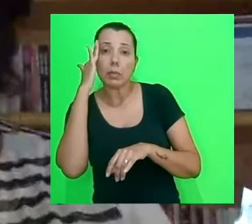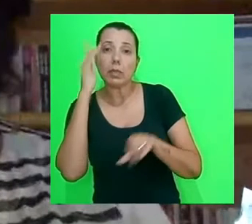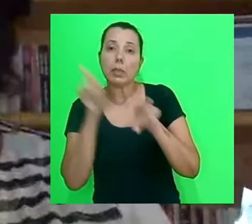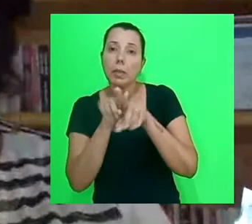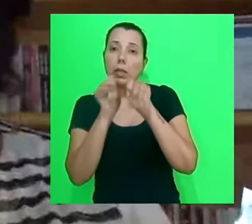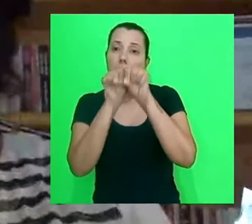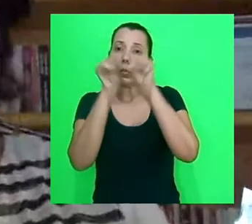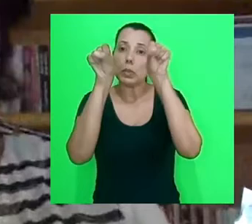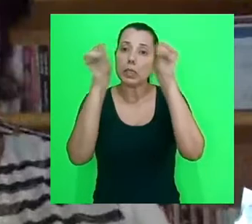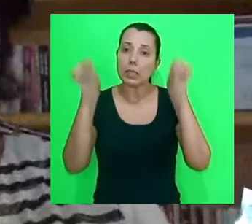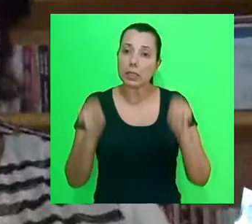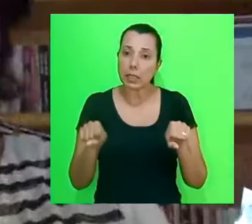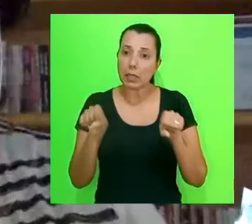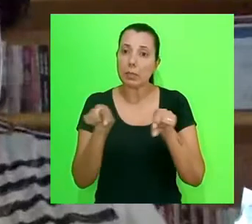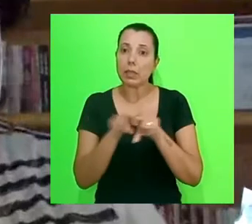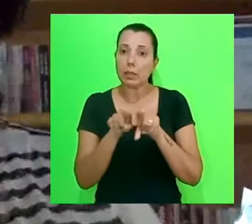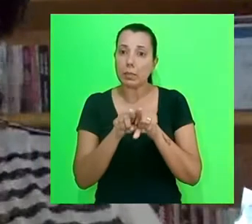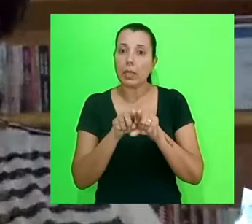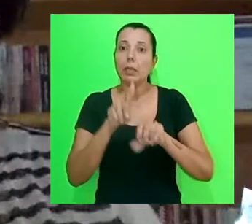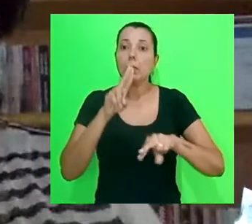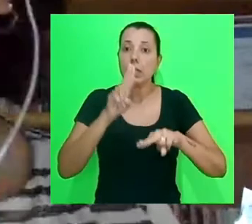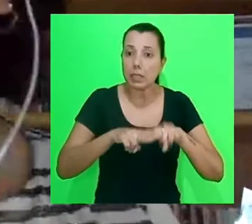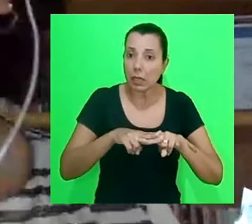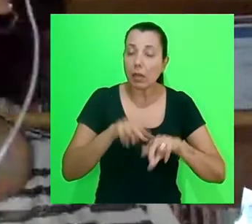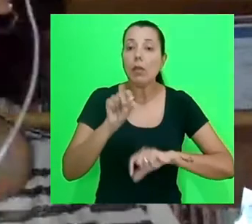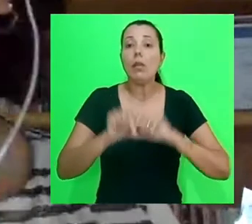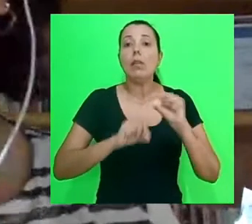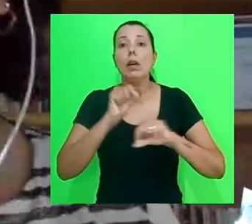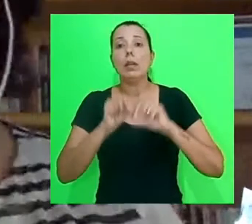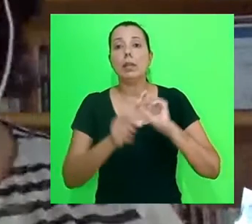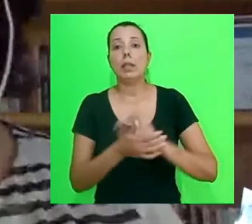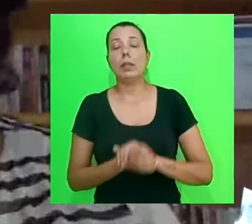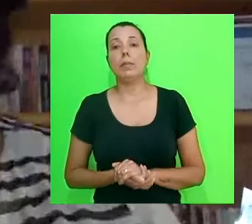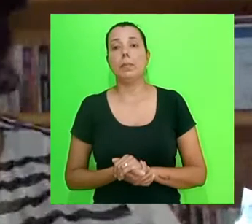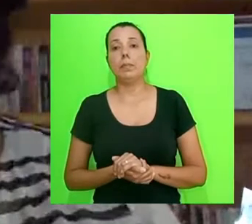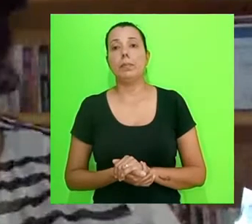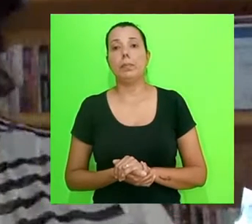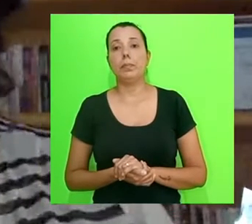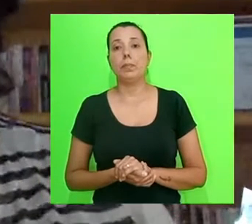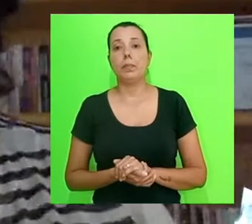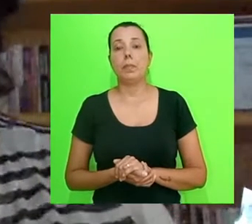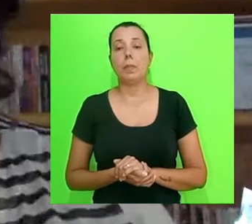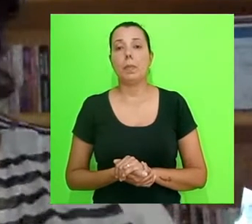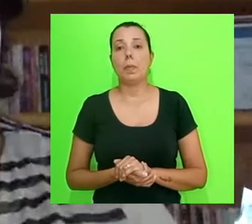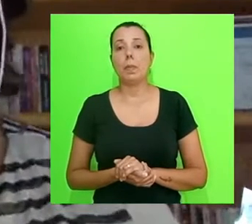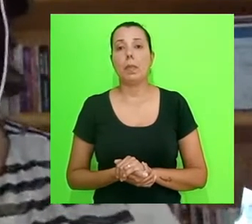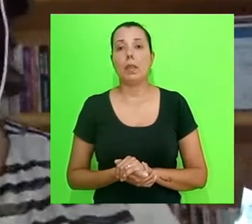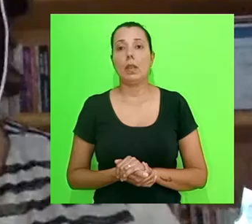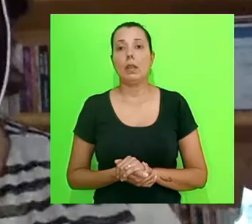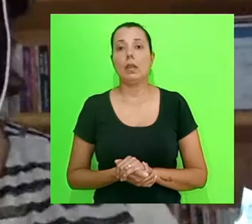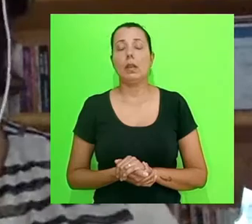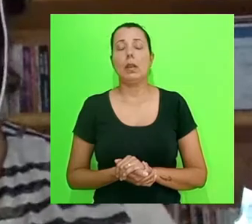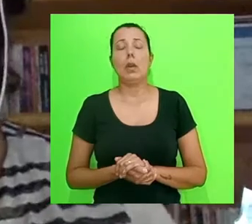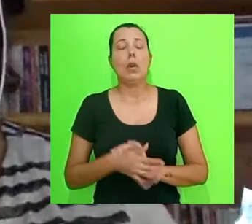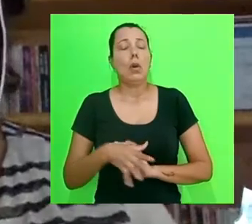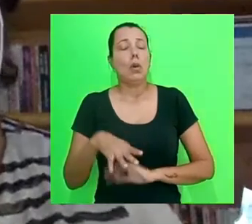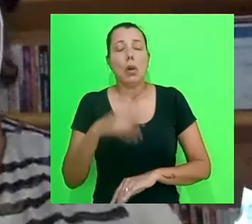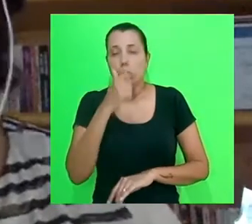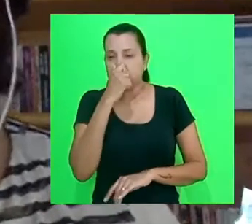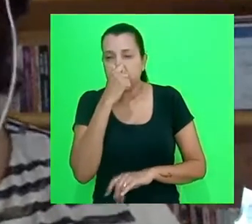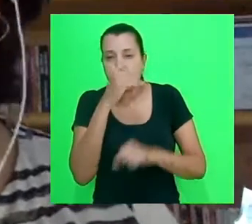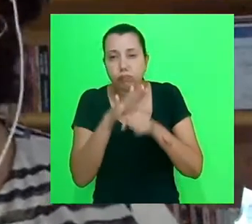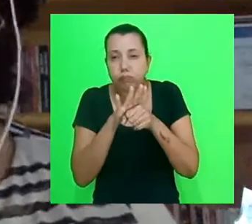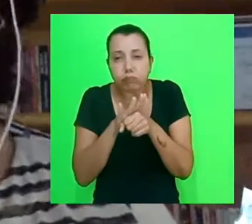de espaços em hotéis, na rede hoteleira, que se não é para o agressor, é para a vítima. O que não dá é para permitirmos que a